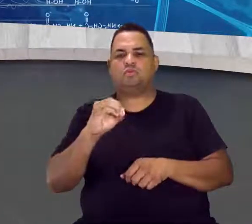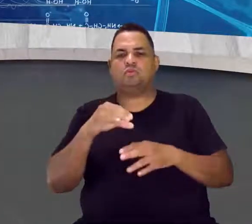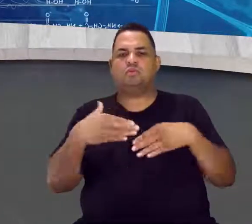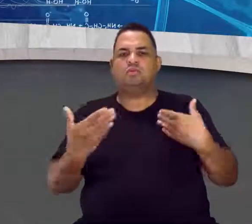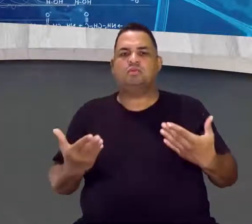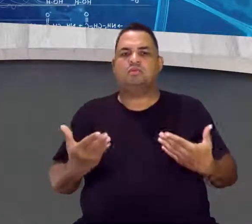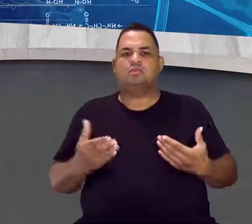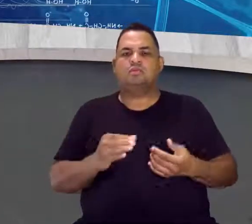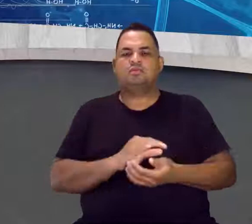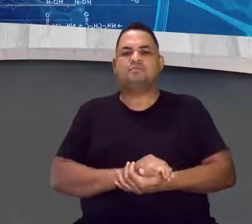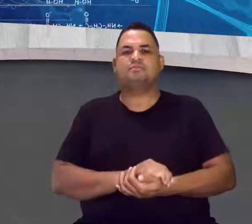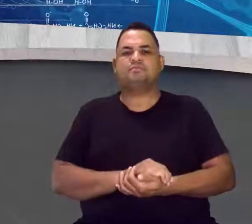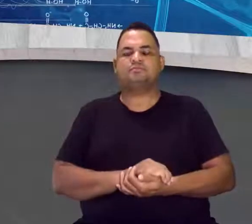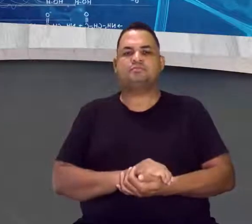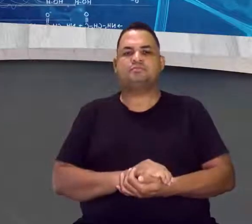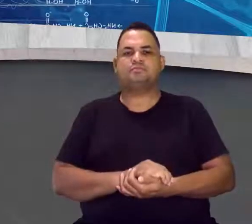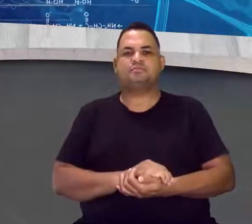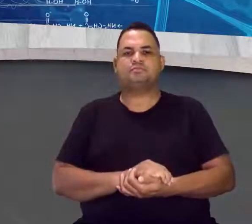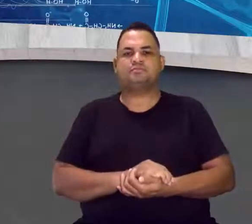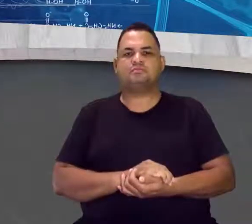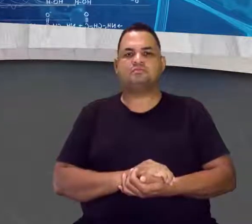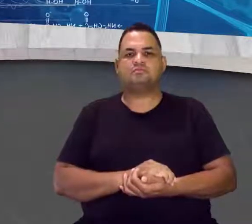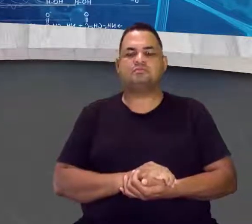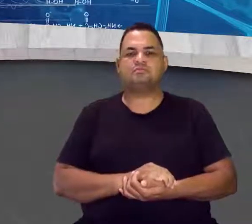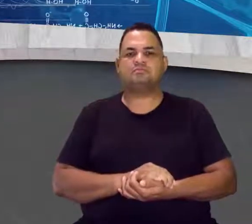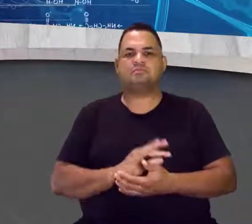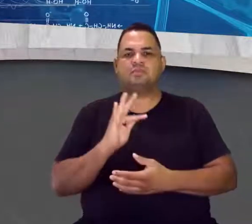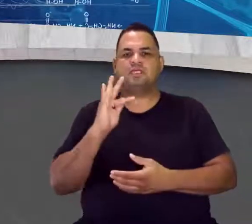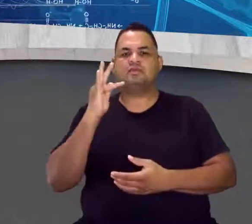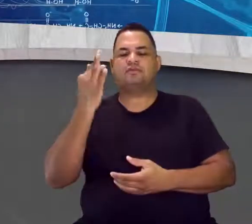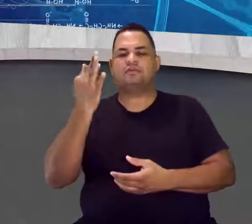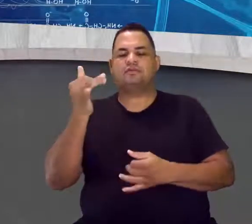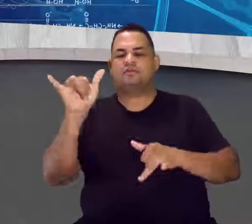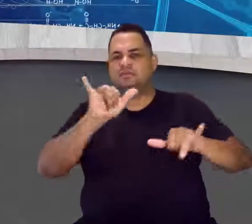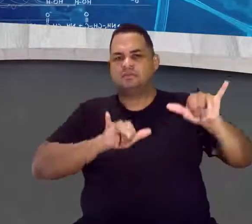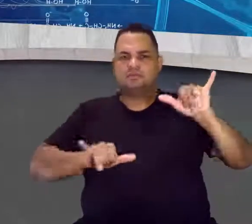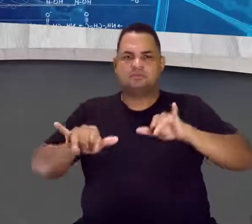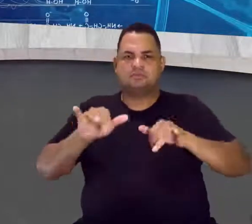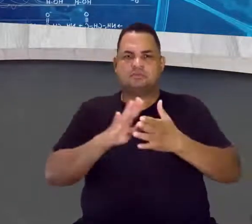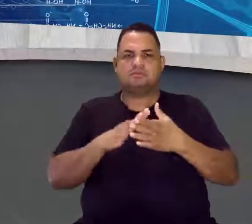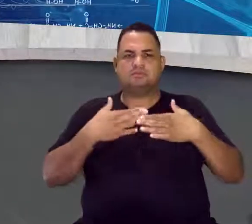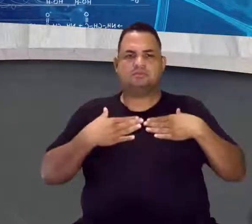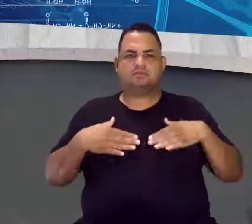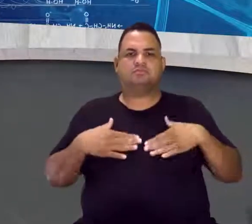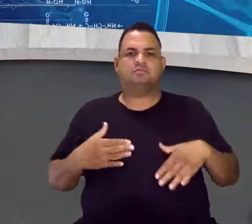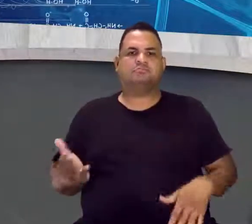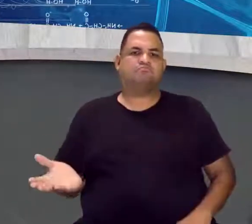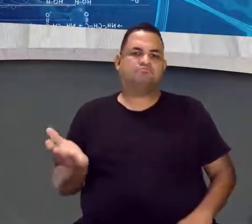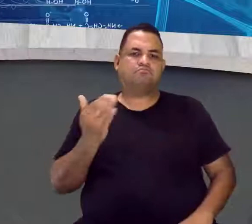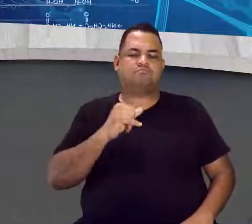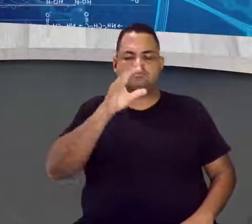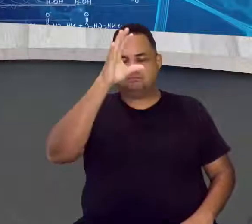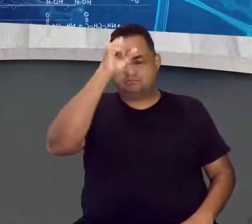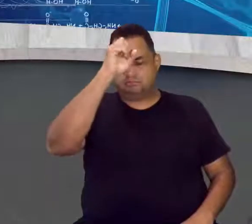ionização ela é um fenômeno químico. Tranquilo? Então vamos lá para a gente